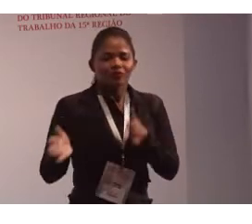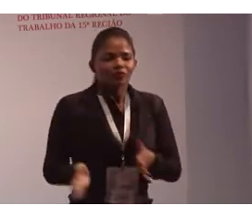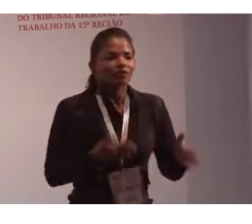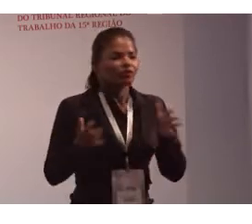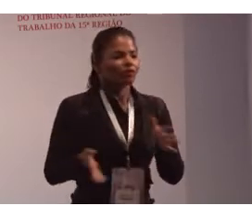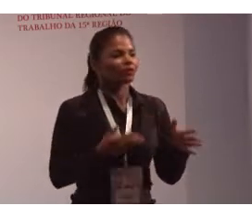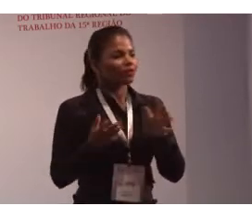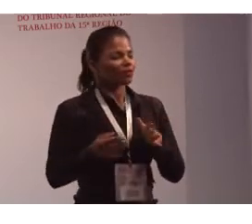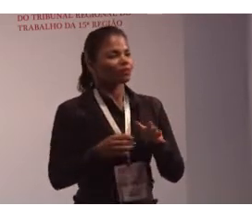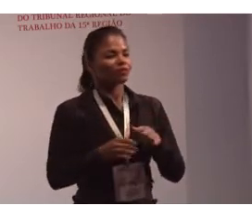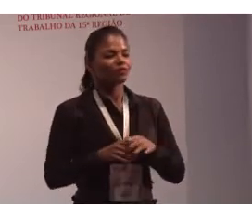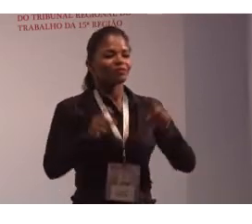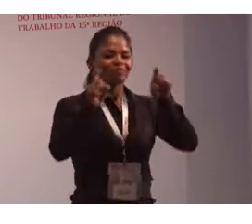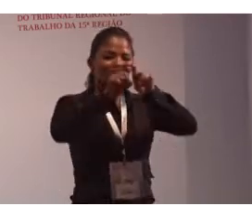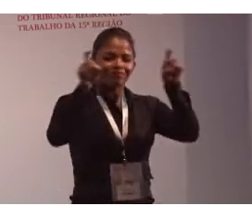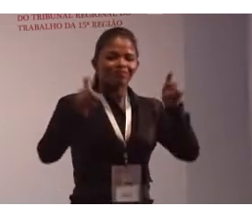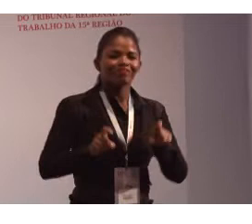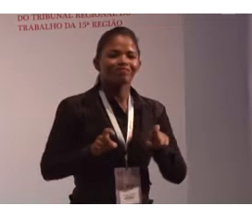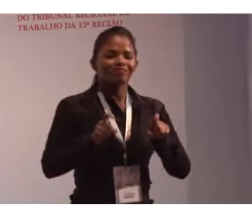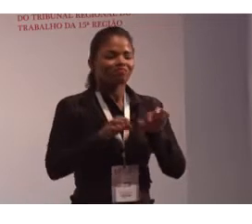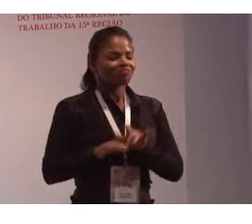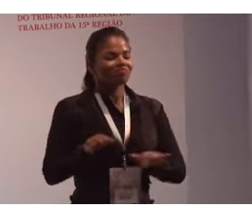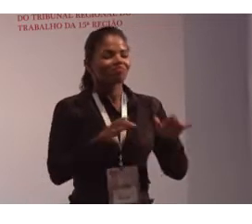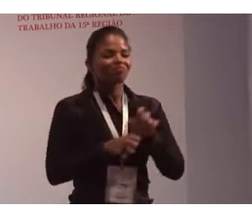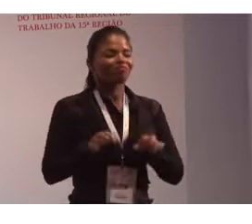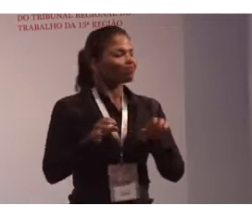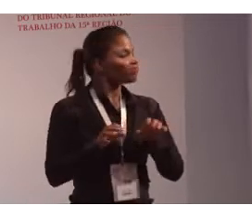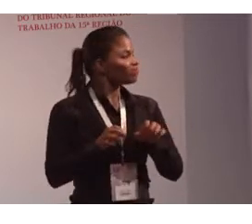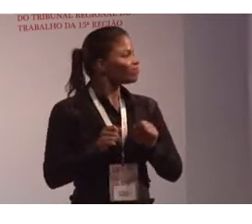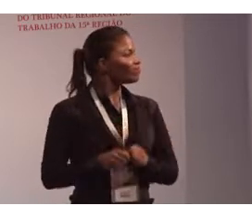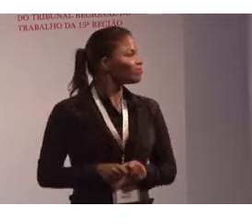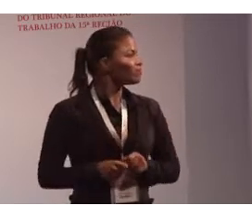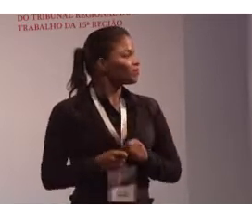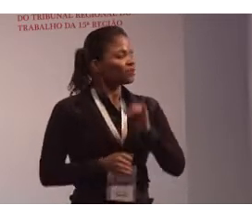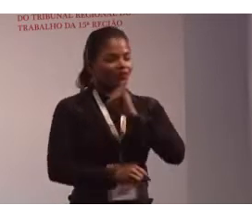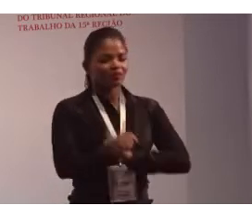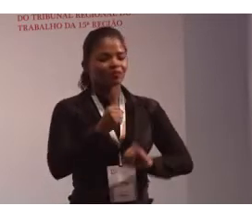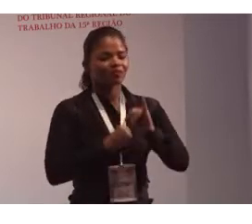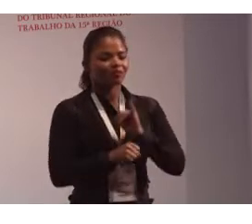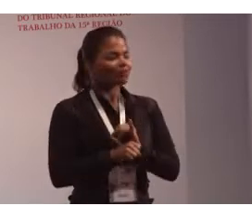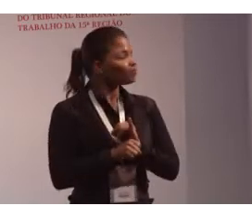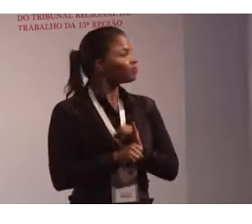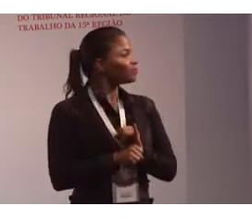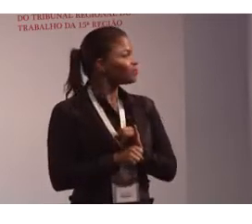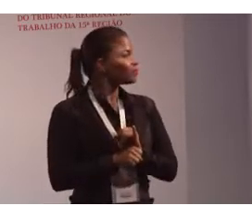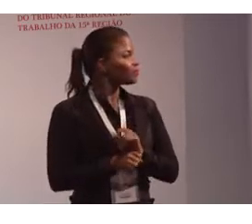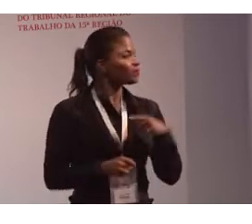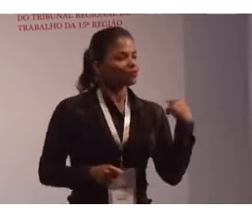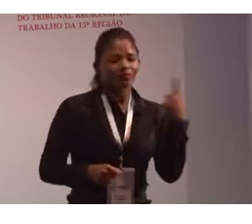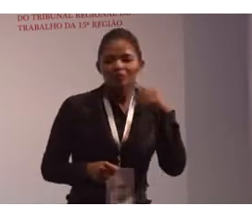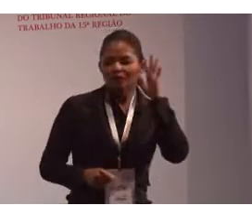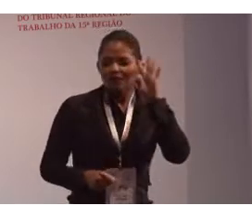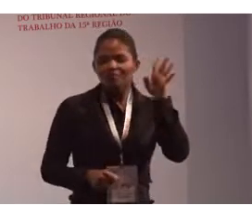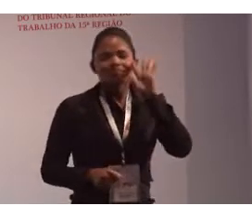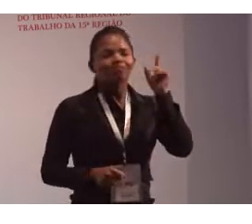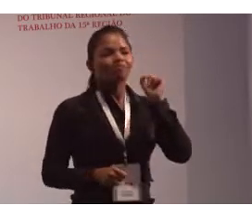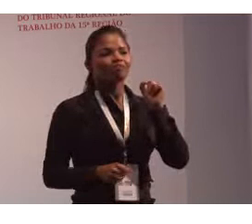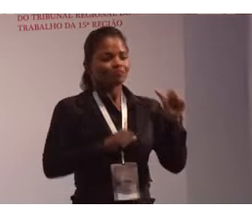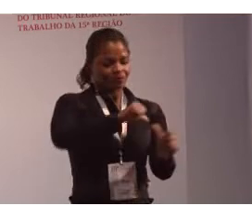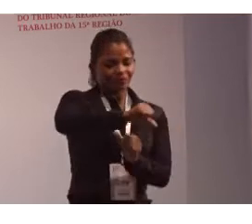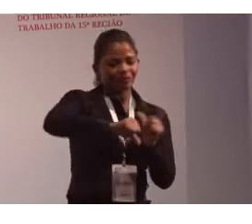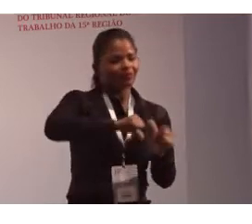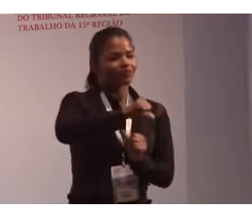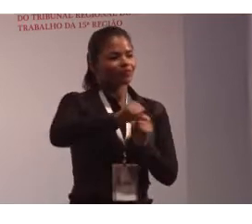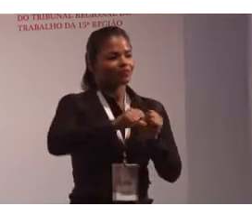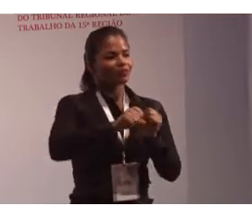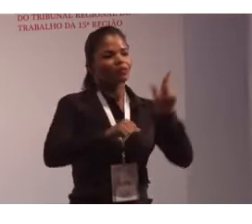mais digitalizada, né, e mais virtual, a ameaça cibernética é algo que a gente precisa pensar, as mudanças